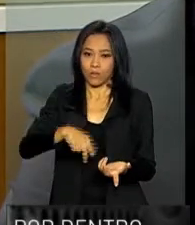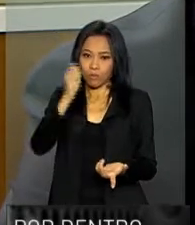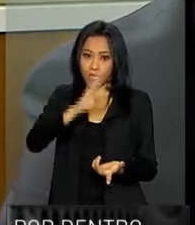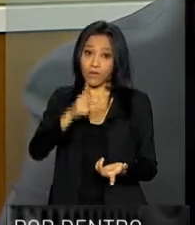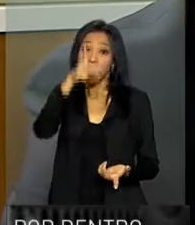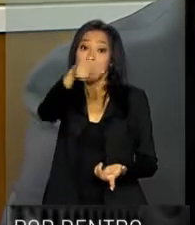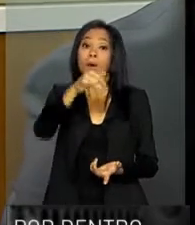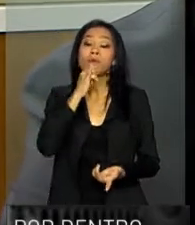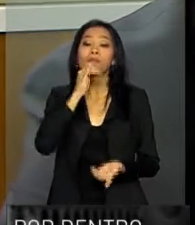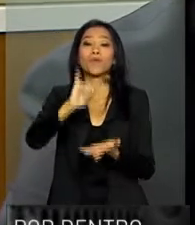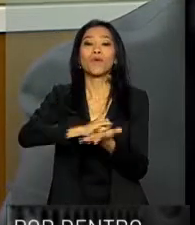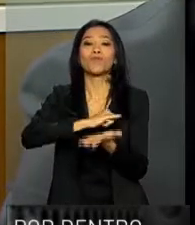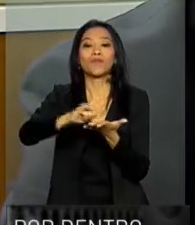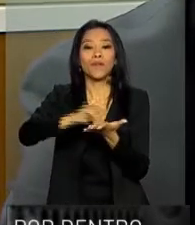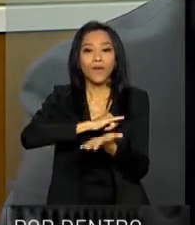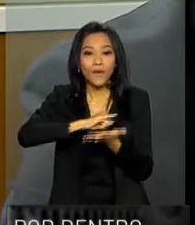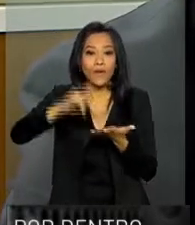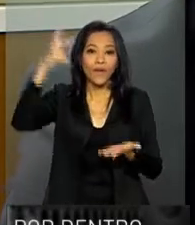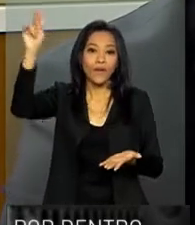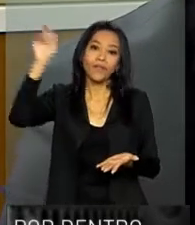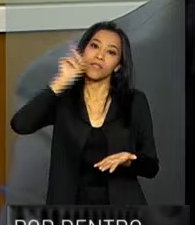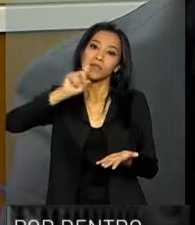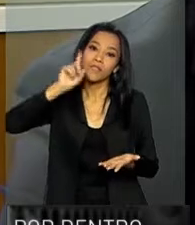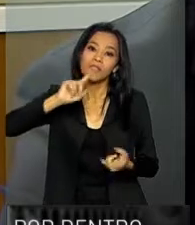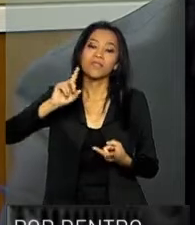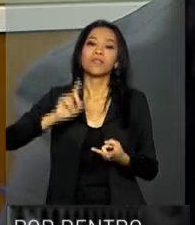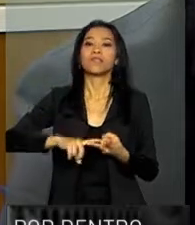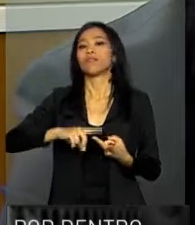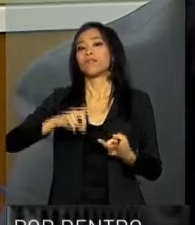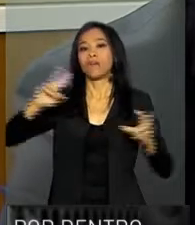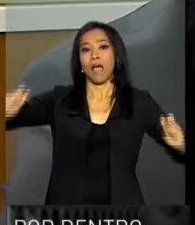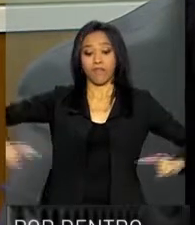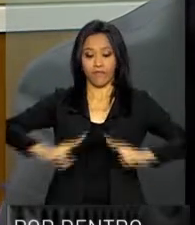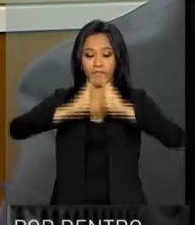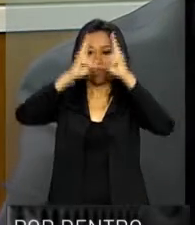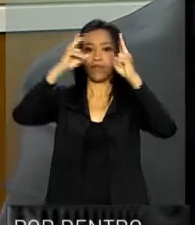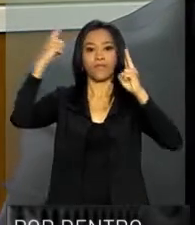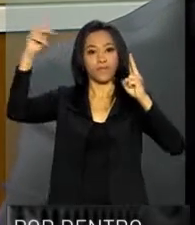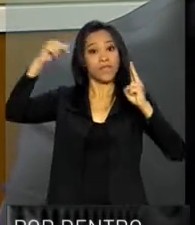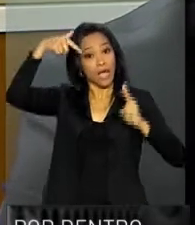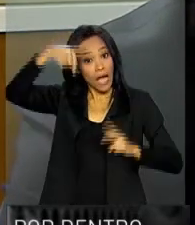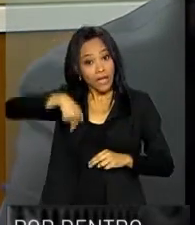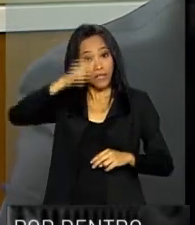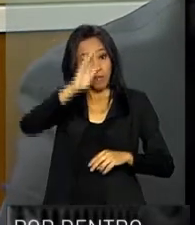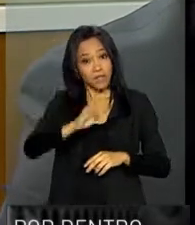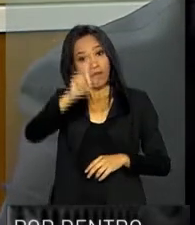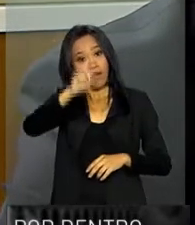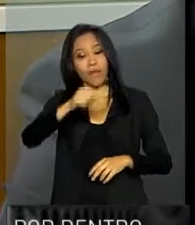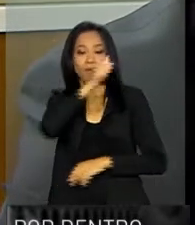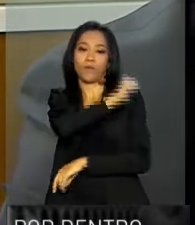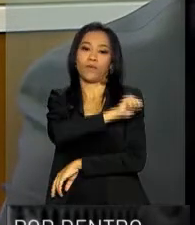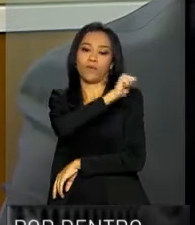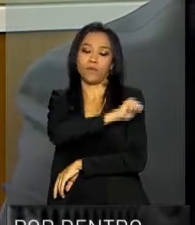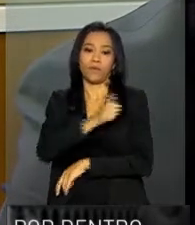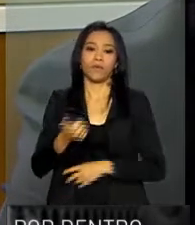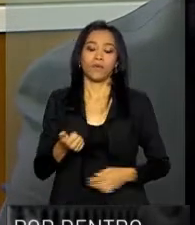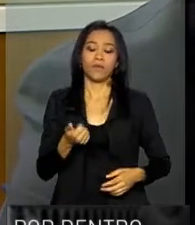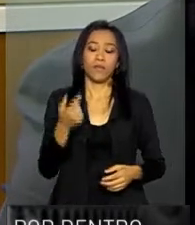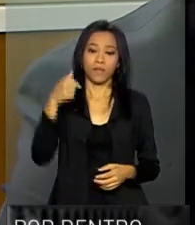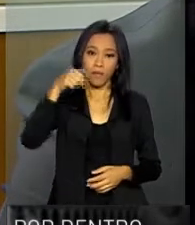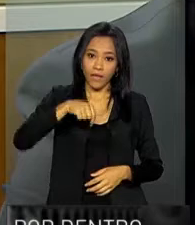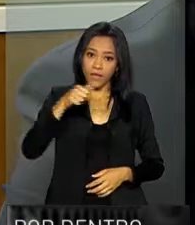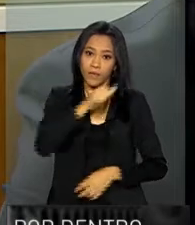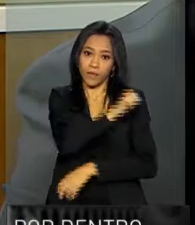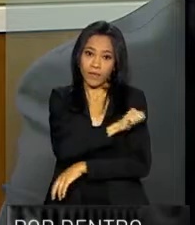é isso não há dúvida que nós temos que defender o rio de janeiro o rio de janeiro hoje é uma cidade do ponto de vista turístico muito